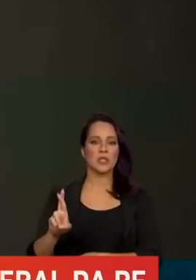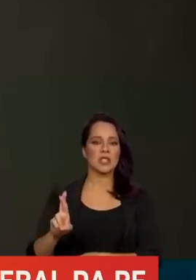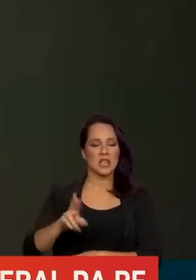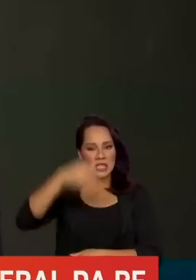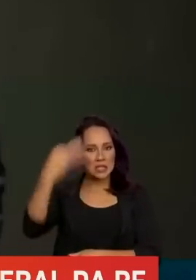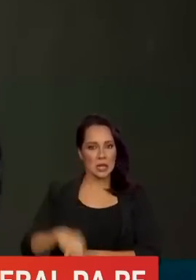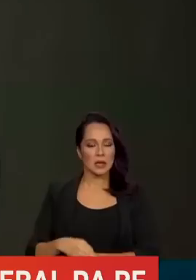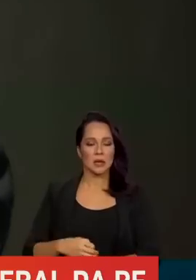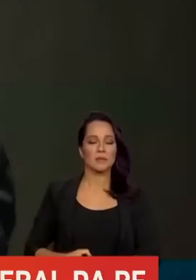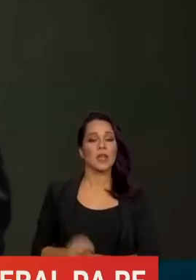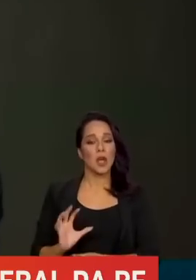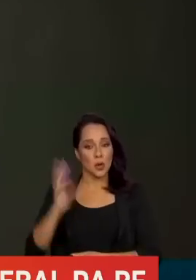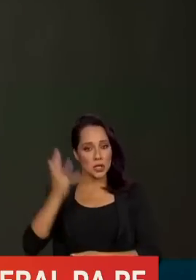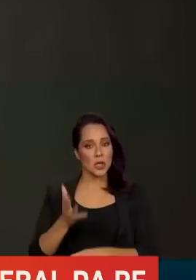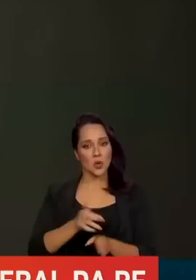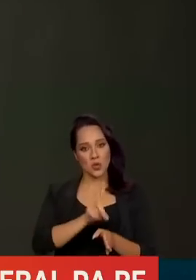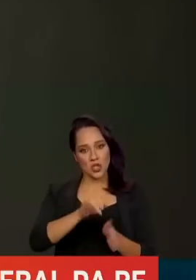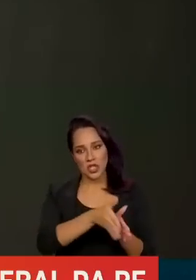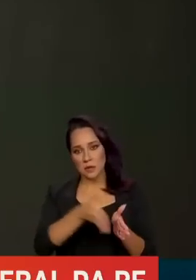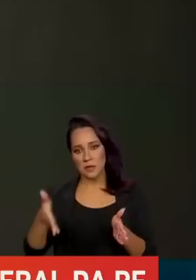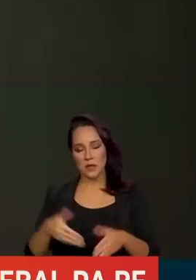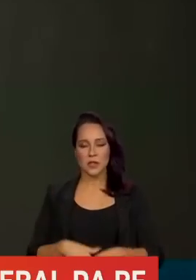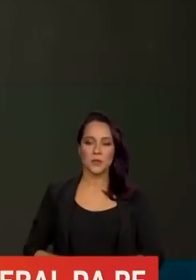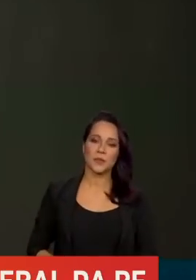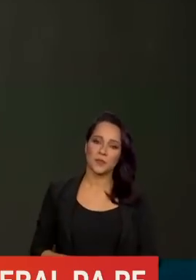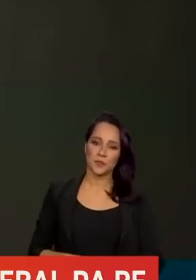adequada que ocorreu nos últimos dias